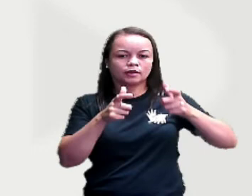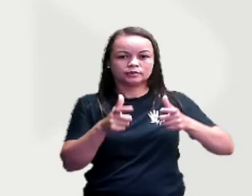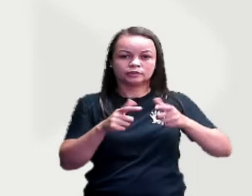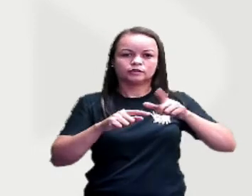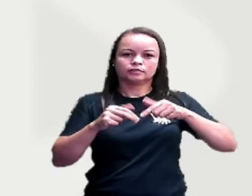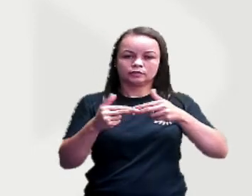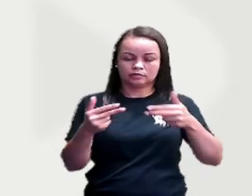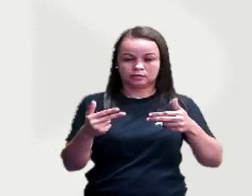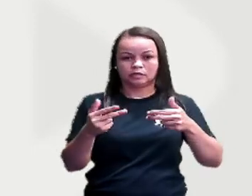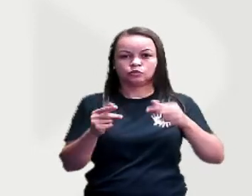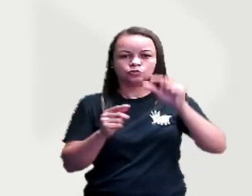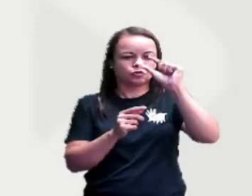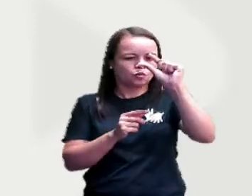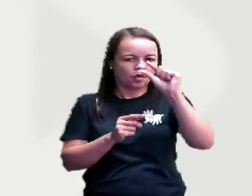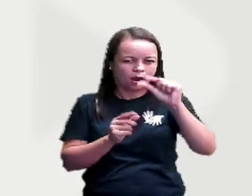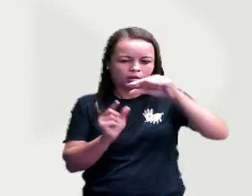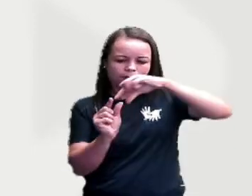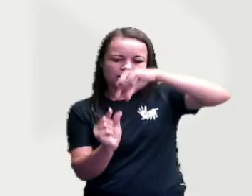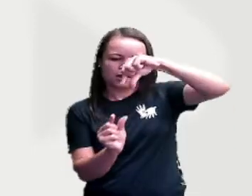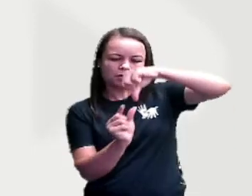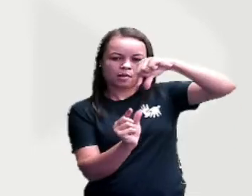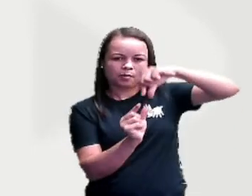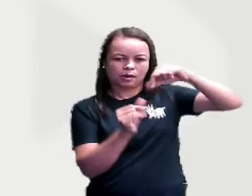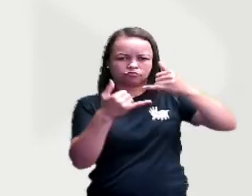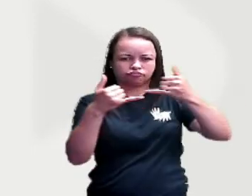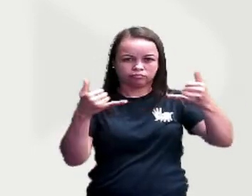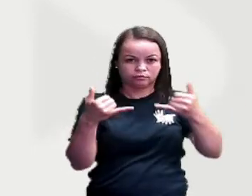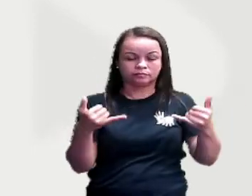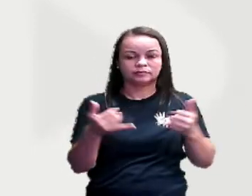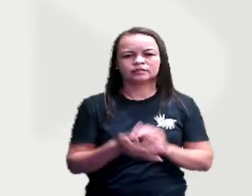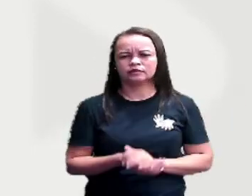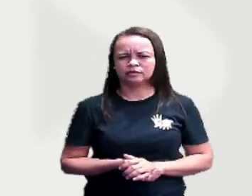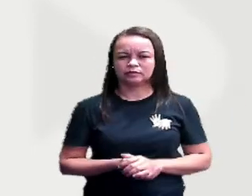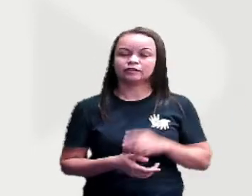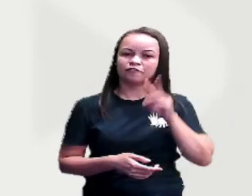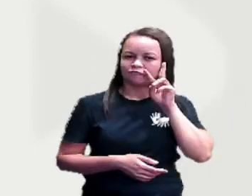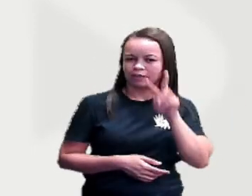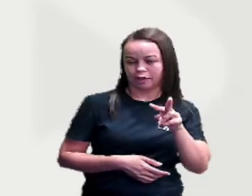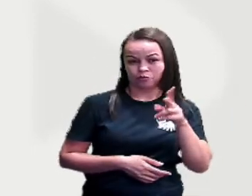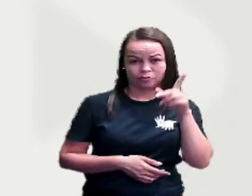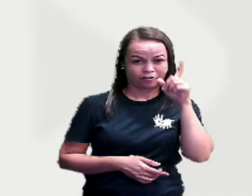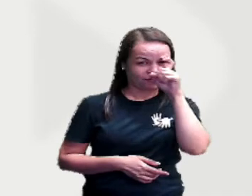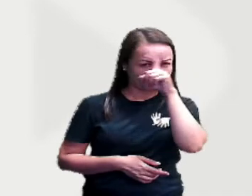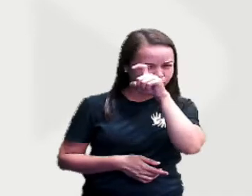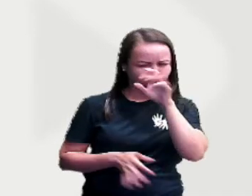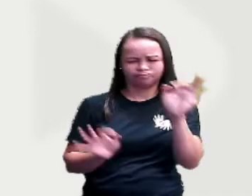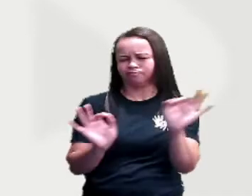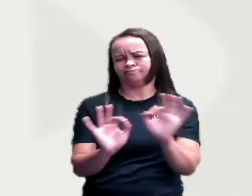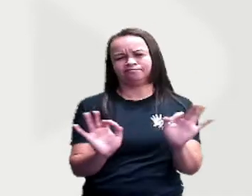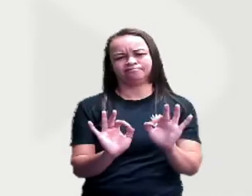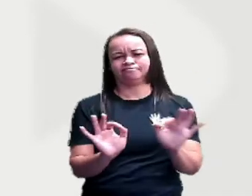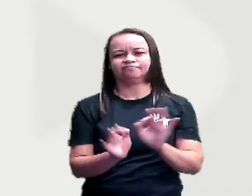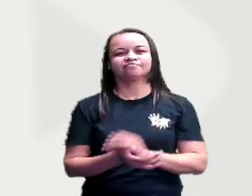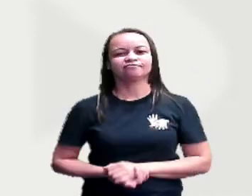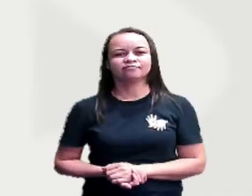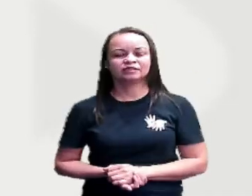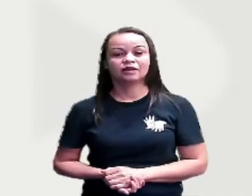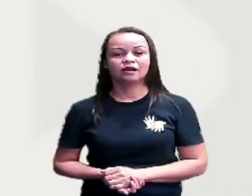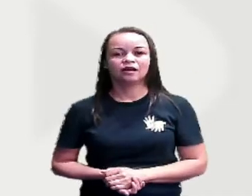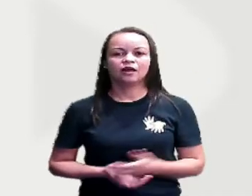na malha quadriculada. Tá vendo que não é tão difícil assim? Vamos lá para